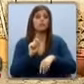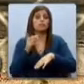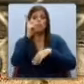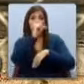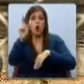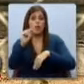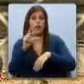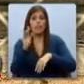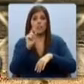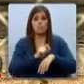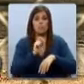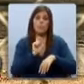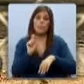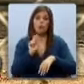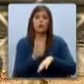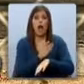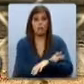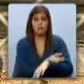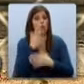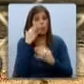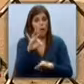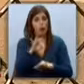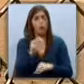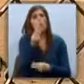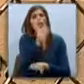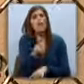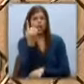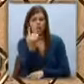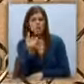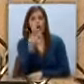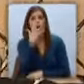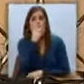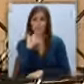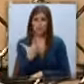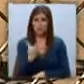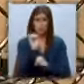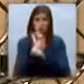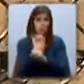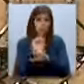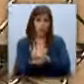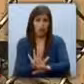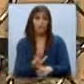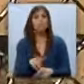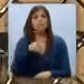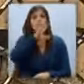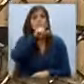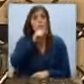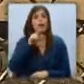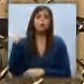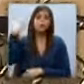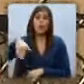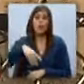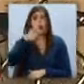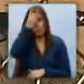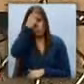previsto. Uma criança, com 5 anos, acabou por ficar fechada lá dentro. A mãe chamou os bombeiros, que acudiram em menos de 10